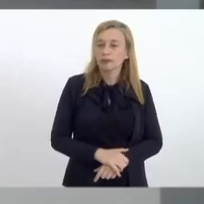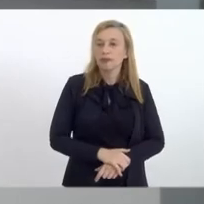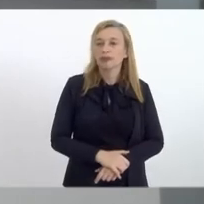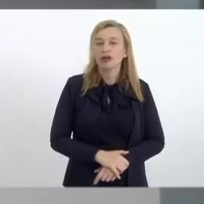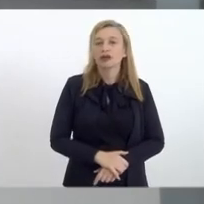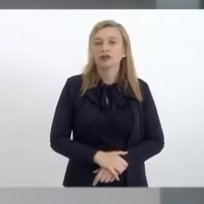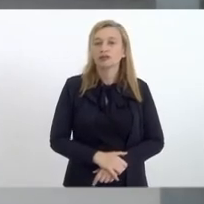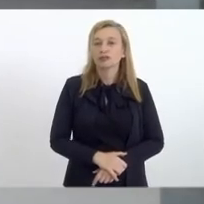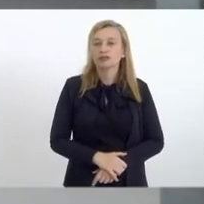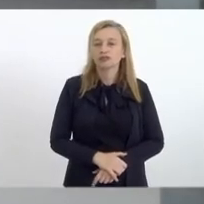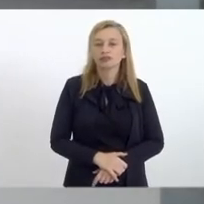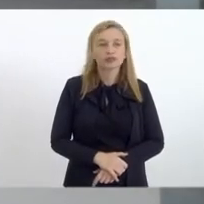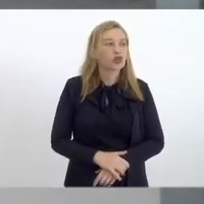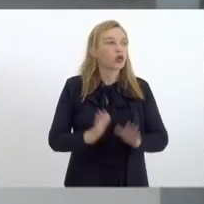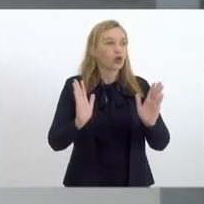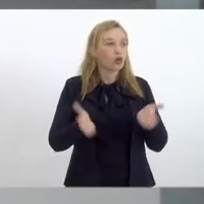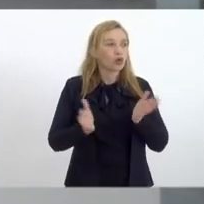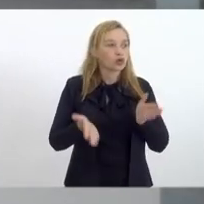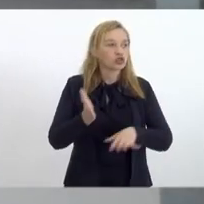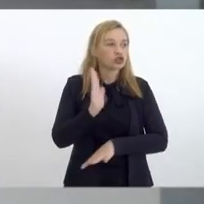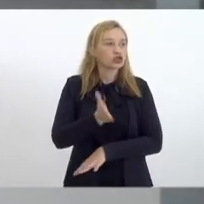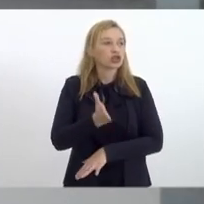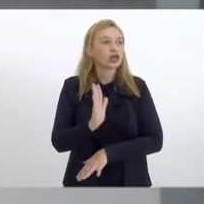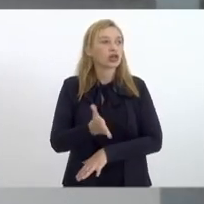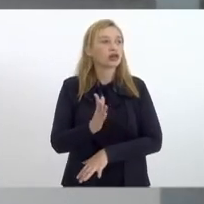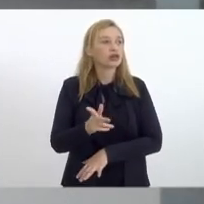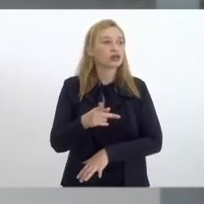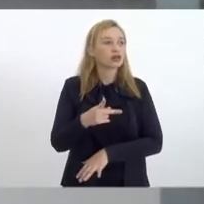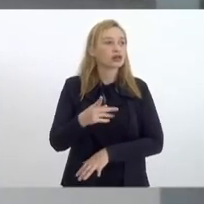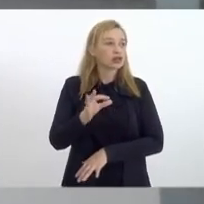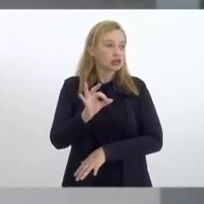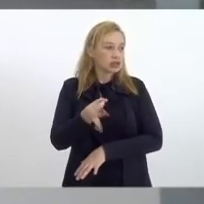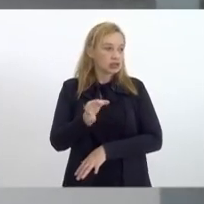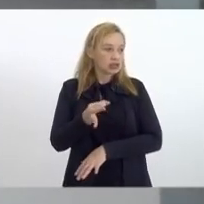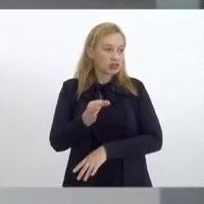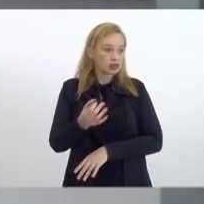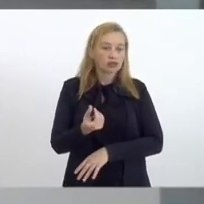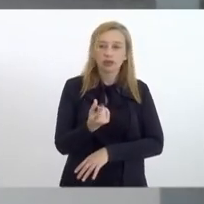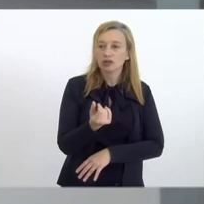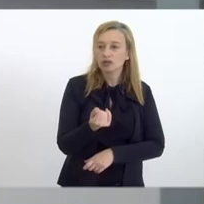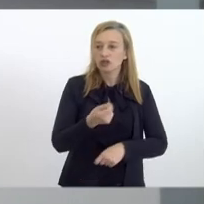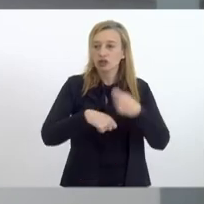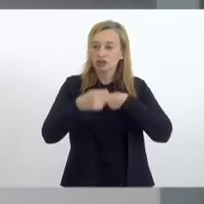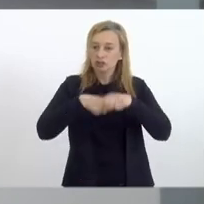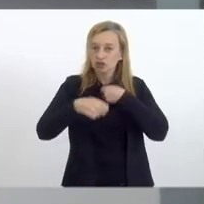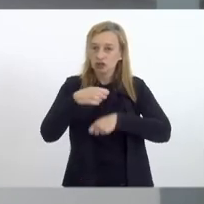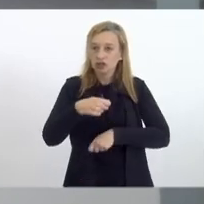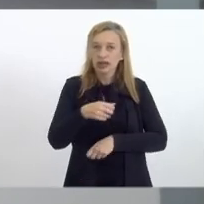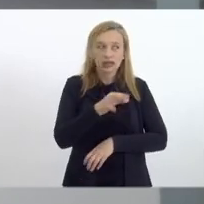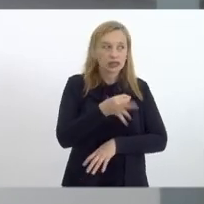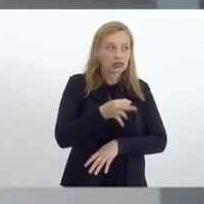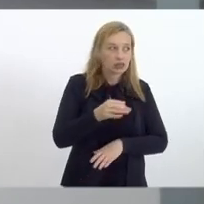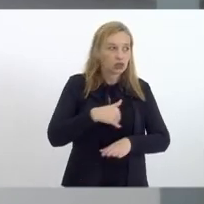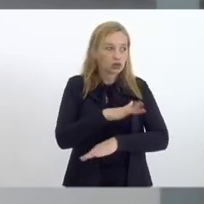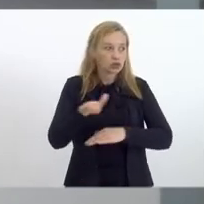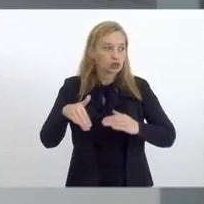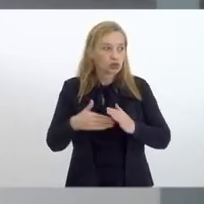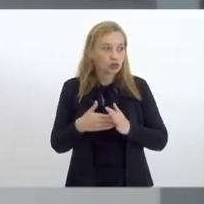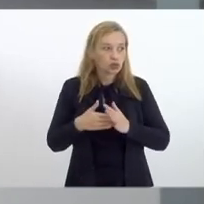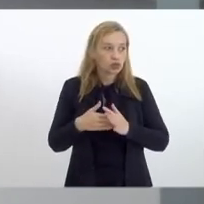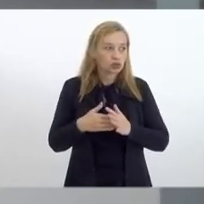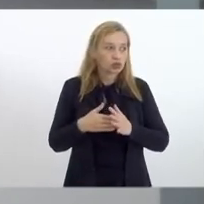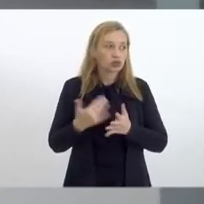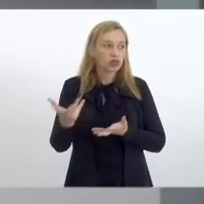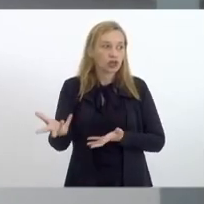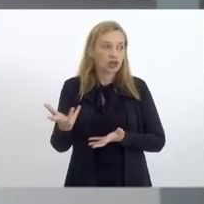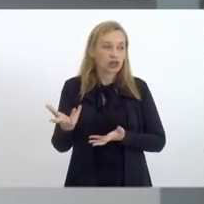Aliás, a autarquia hoje já é custeada totalmente pela referida taxa de administração, inclusive todos os vencimentos recebidos